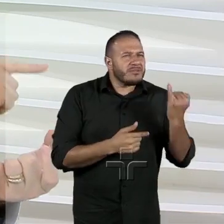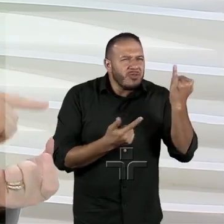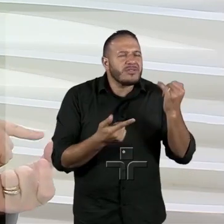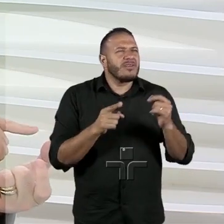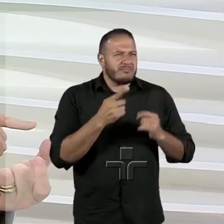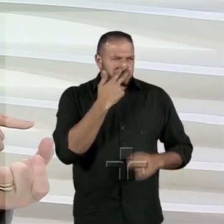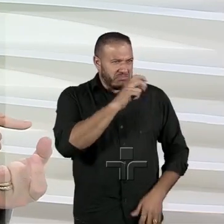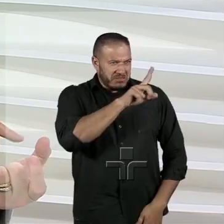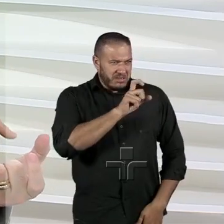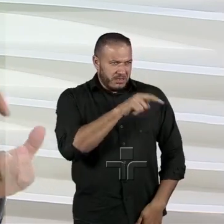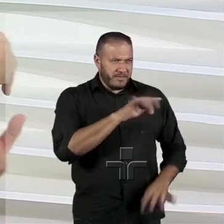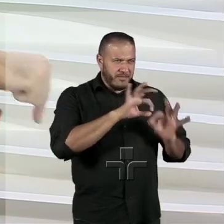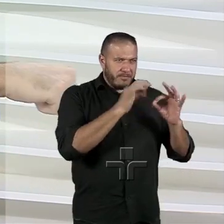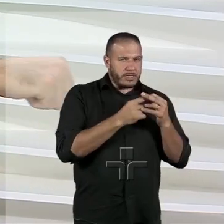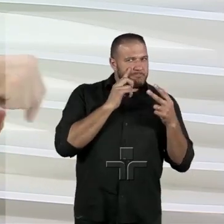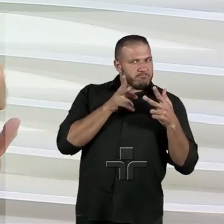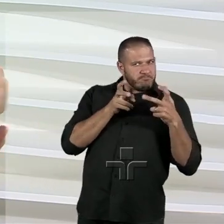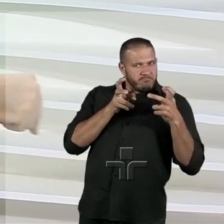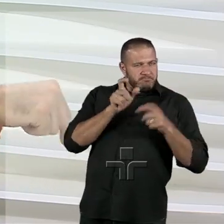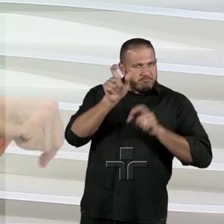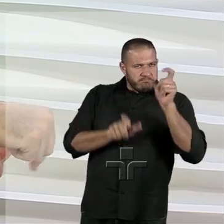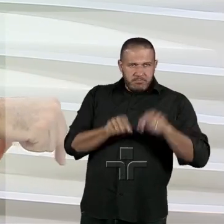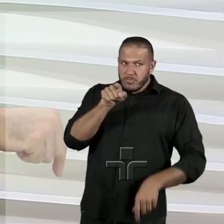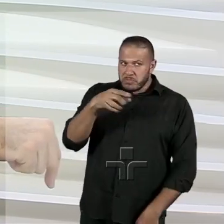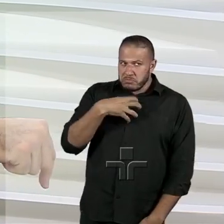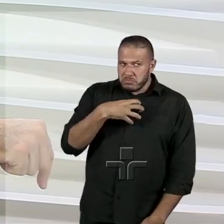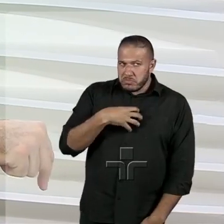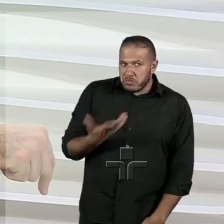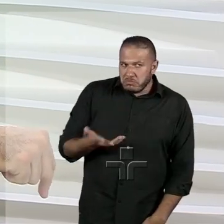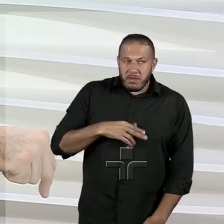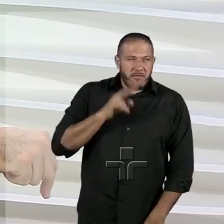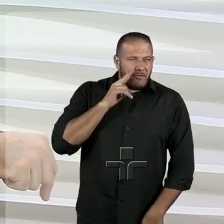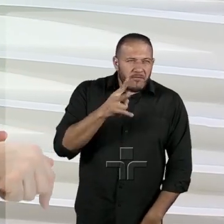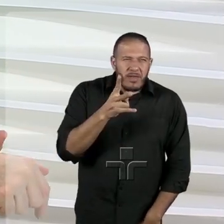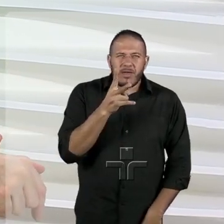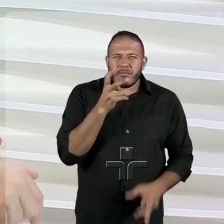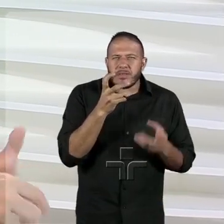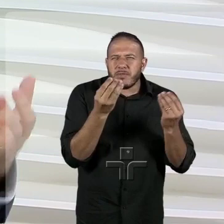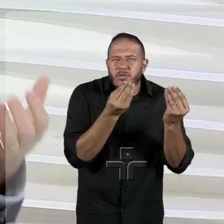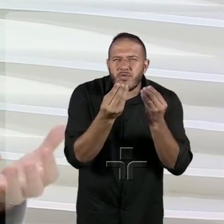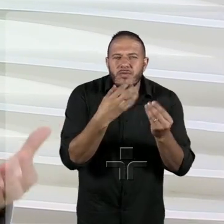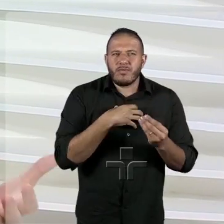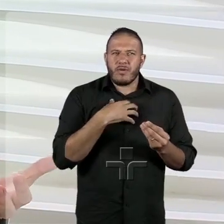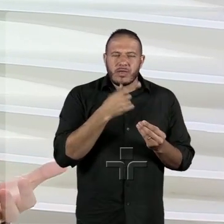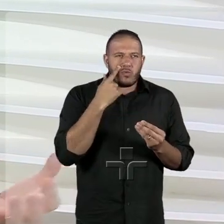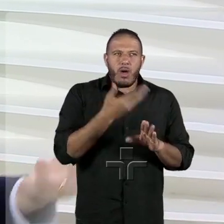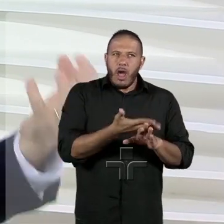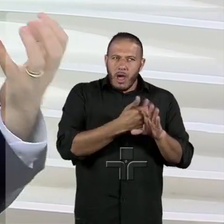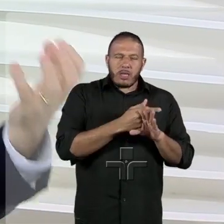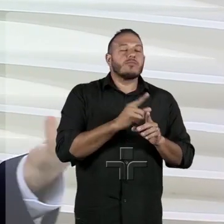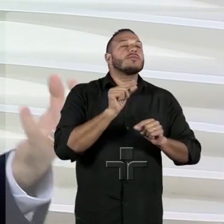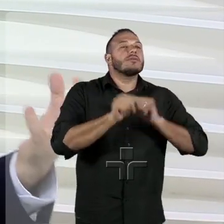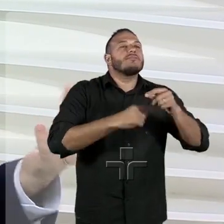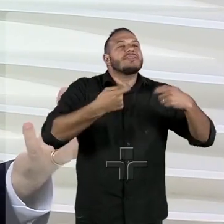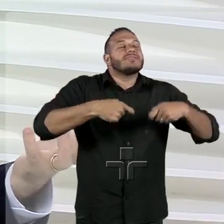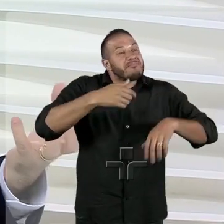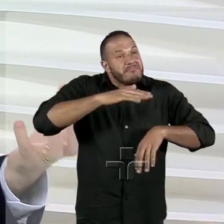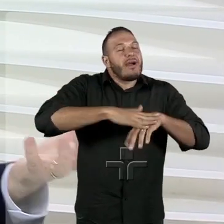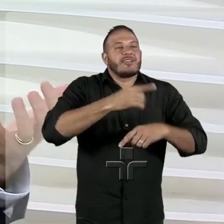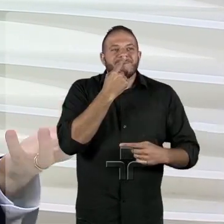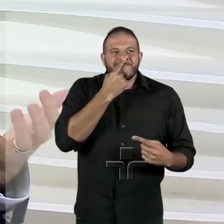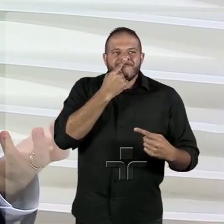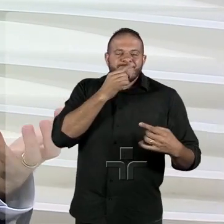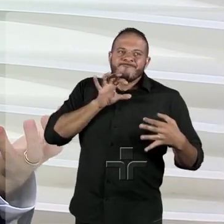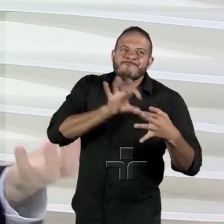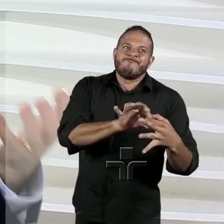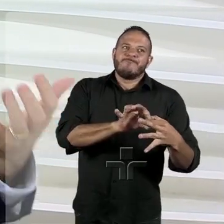deveria ter visto os sinais? Será que a sociedade como um todo não deveria ter visto os sinais desses casos? O que a gente precisa é o envolvimento da família